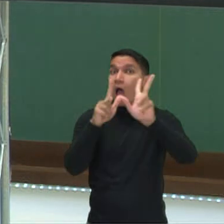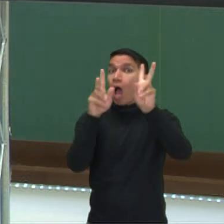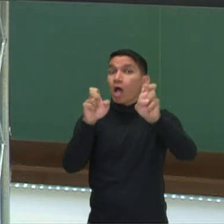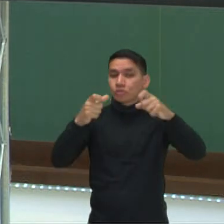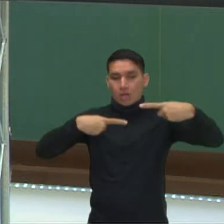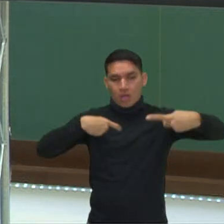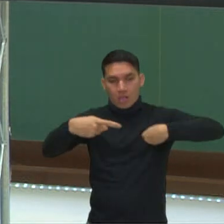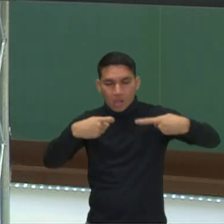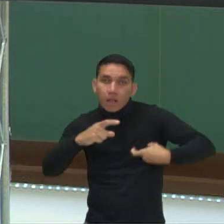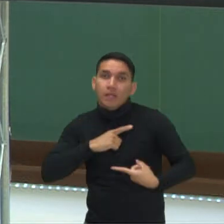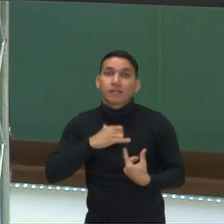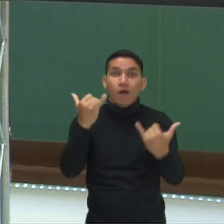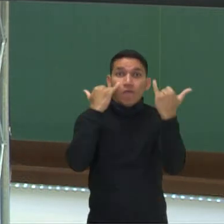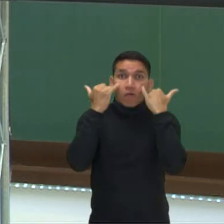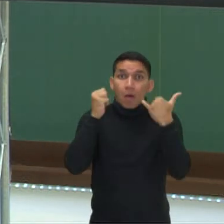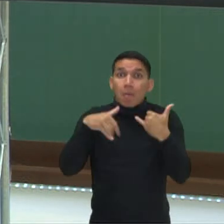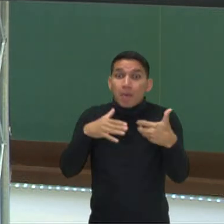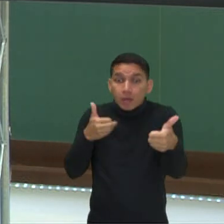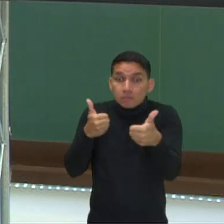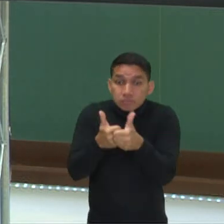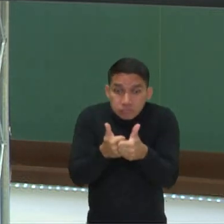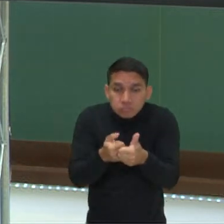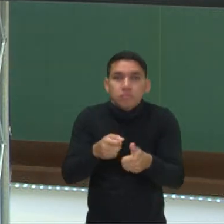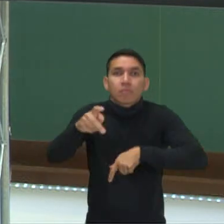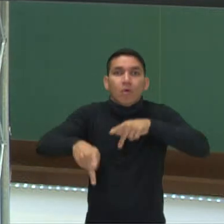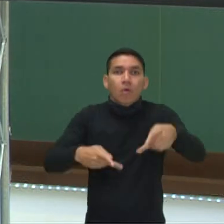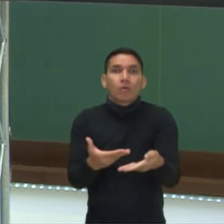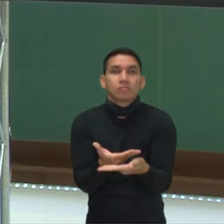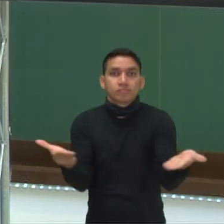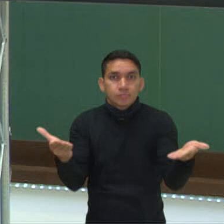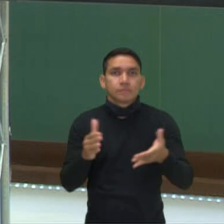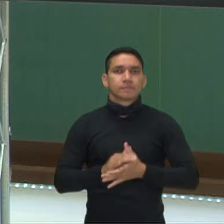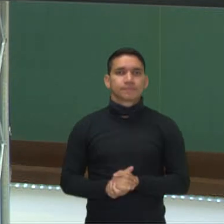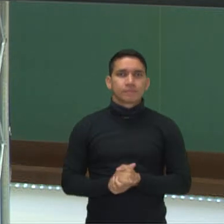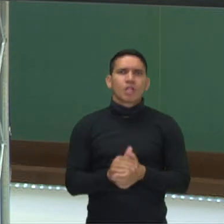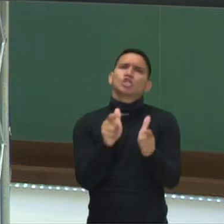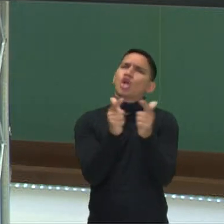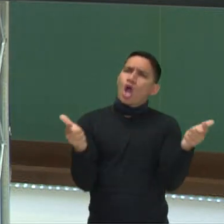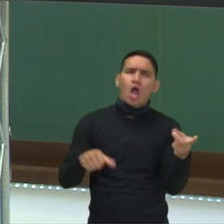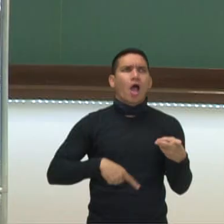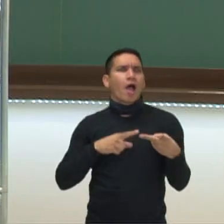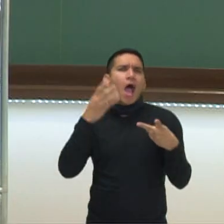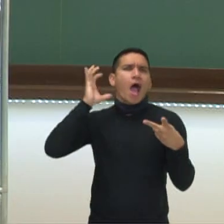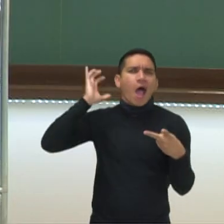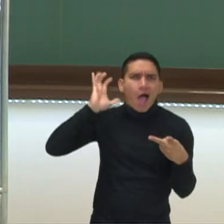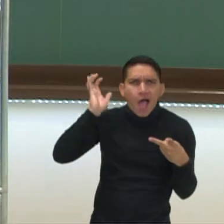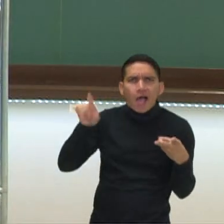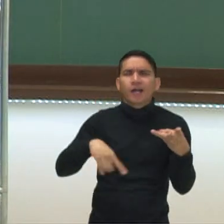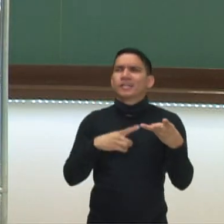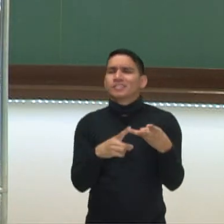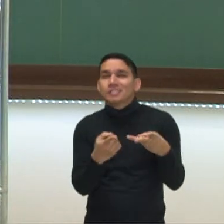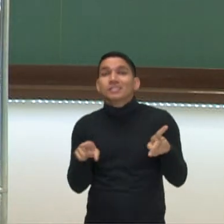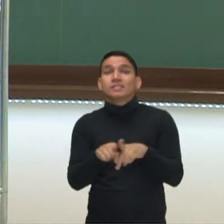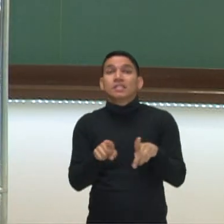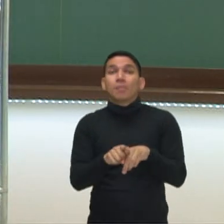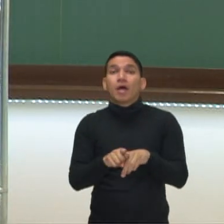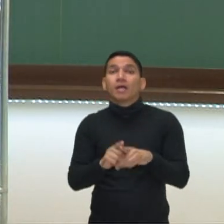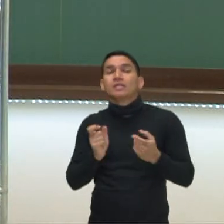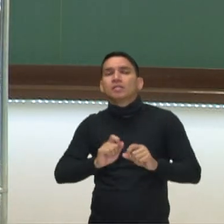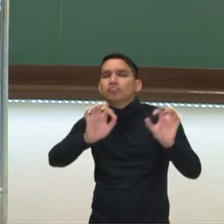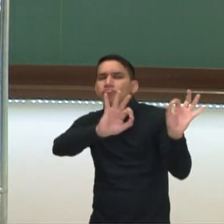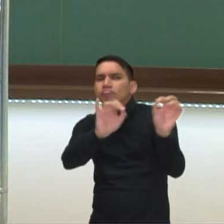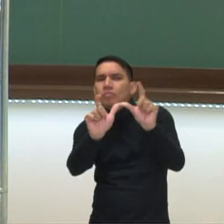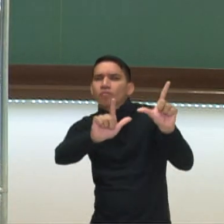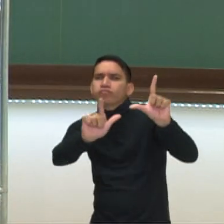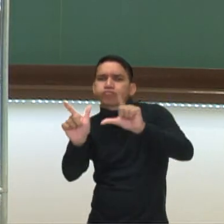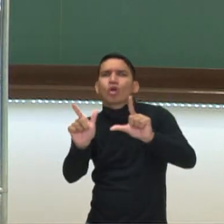e trazendo informações mais próximas da população. Jornais, rádio, os cinejornais, eles traziam o dia a dia